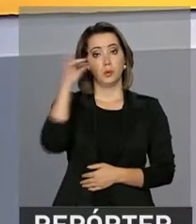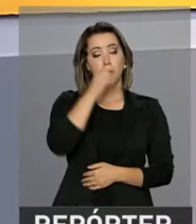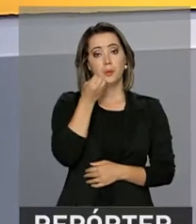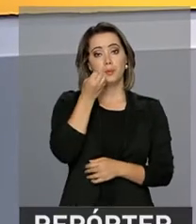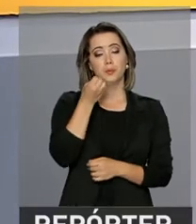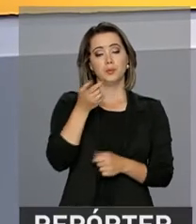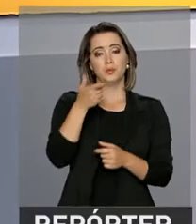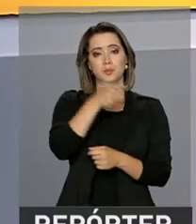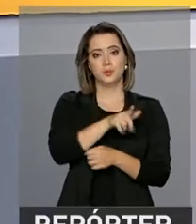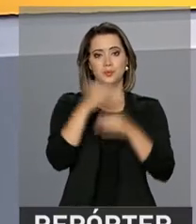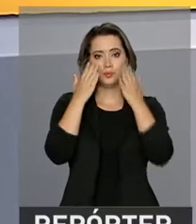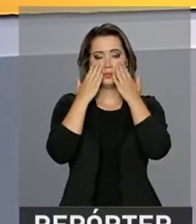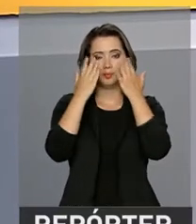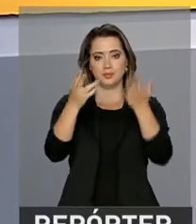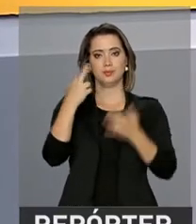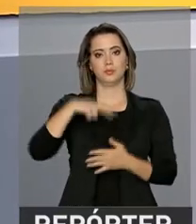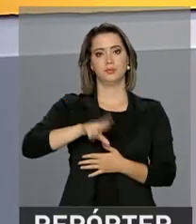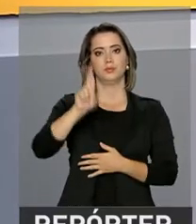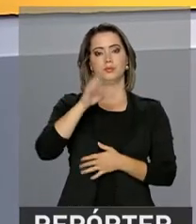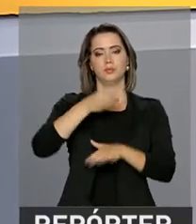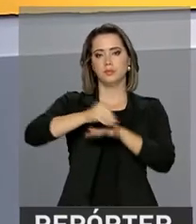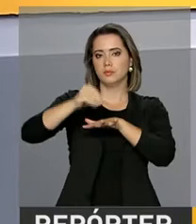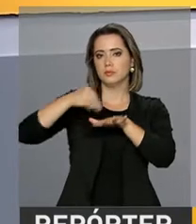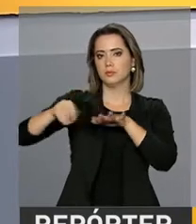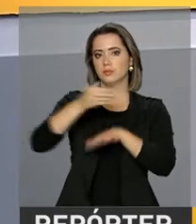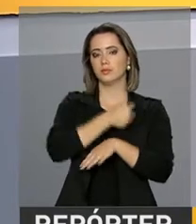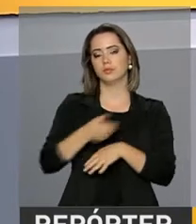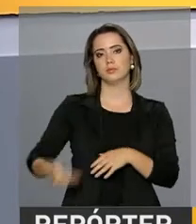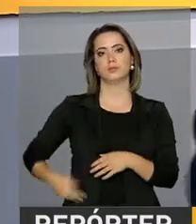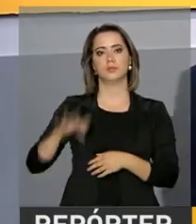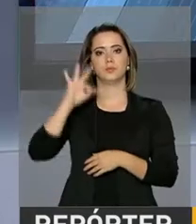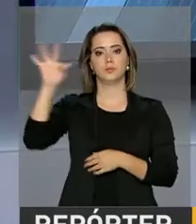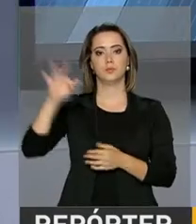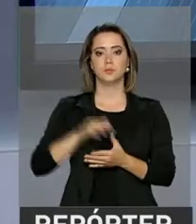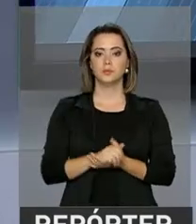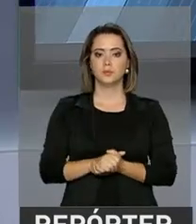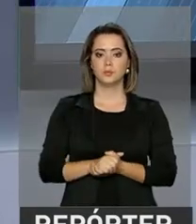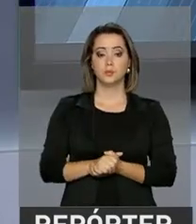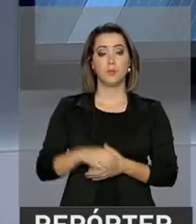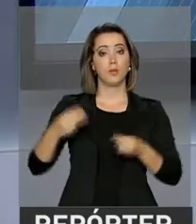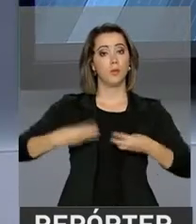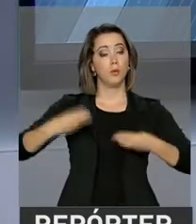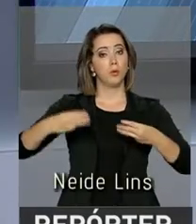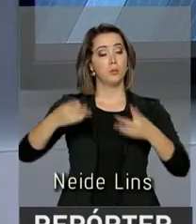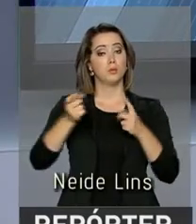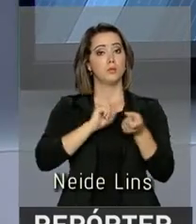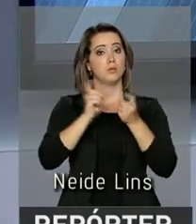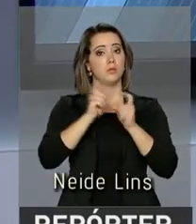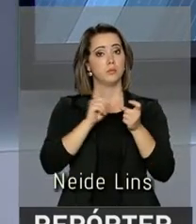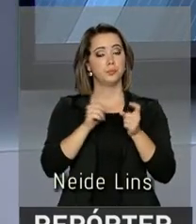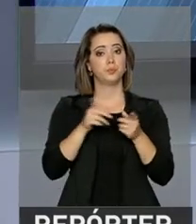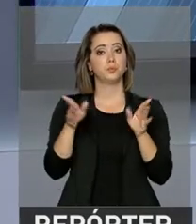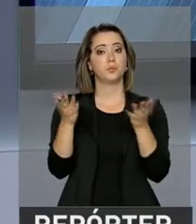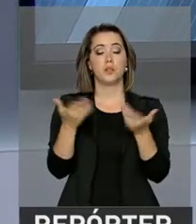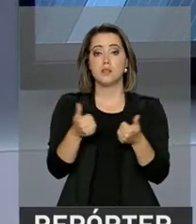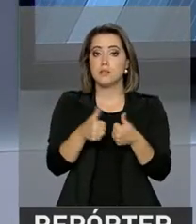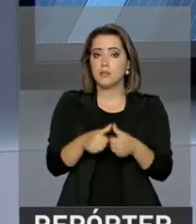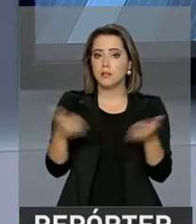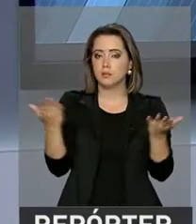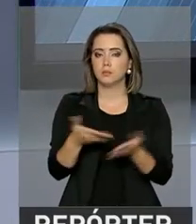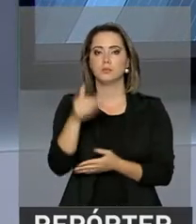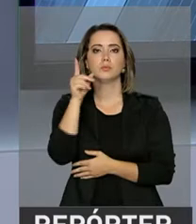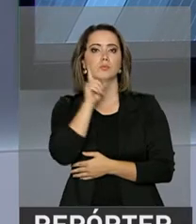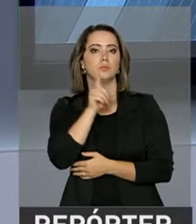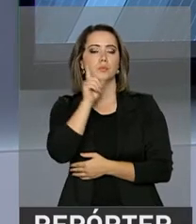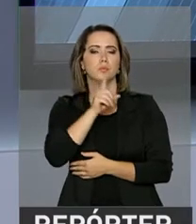Olá, voltamos com o repórter NBR e as notícias do governo federal. O ministro da Fazenda, Henrique Meirelles, está nos Estados Unidos,